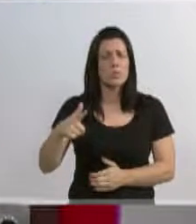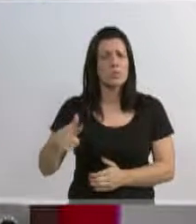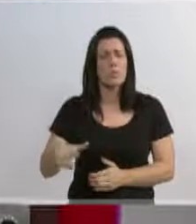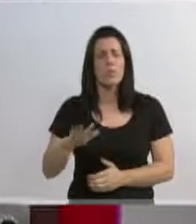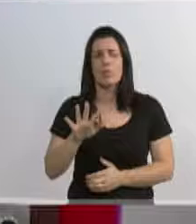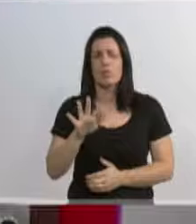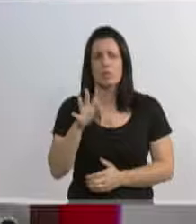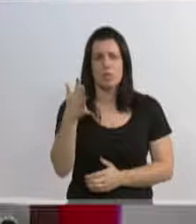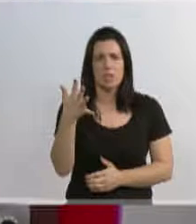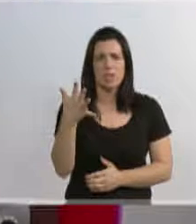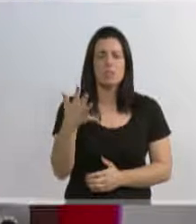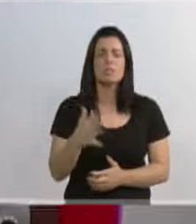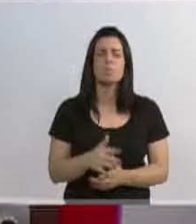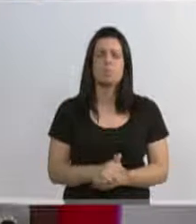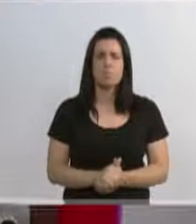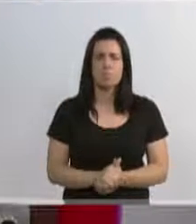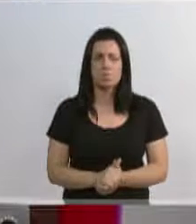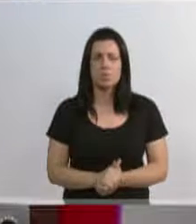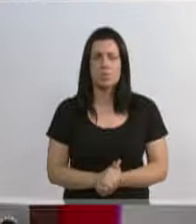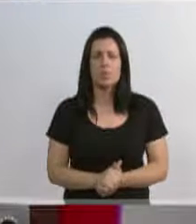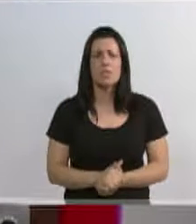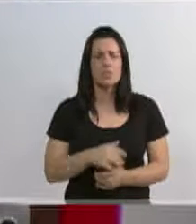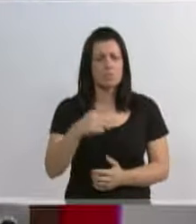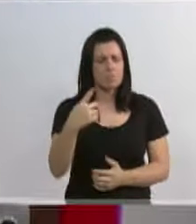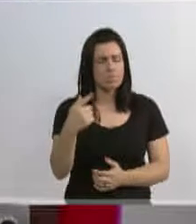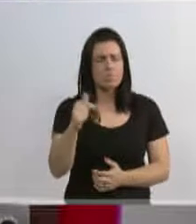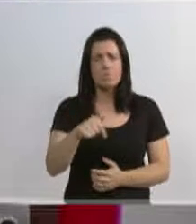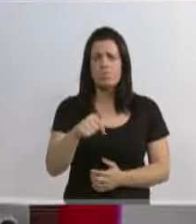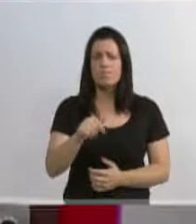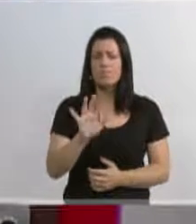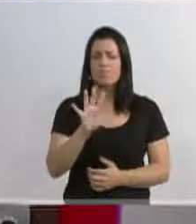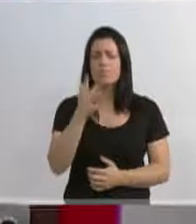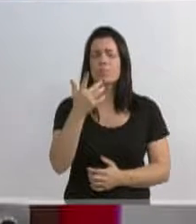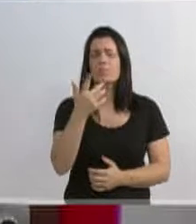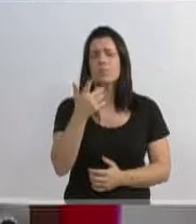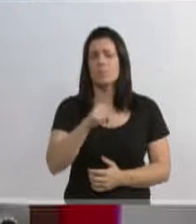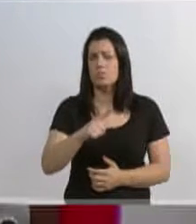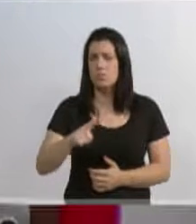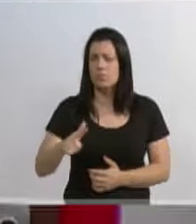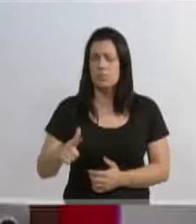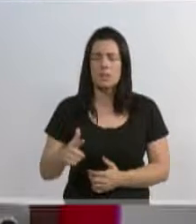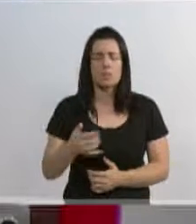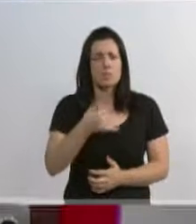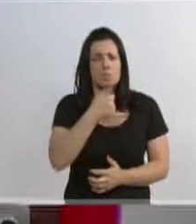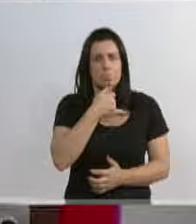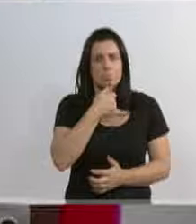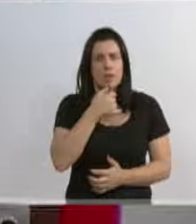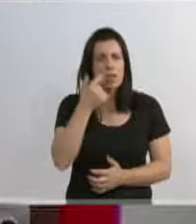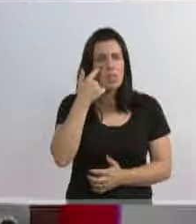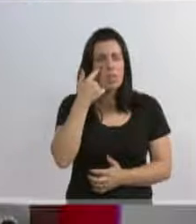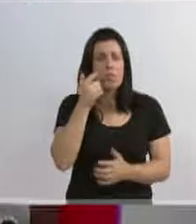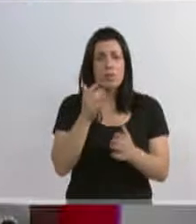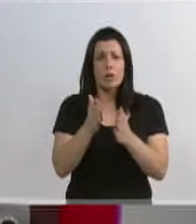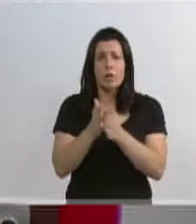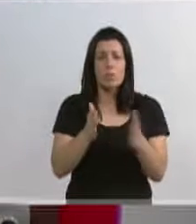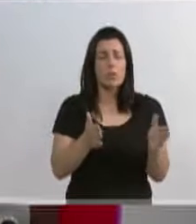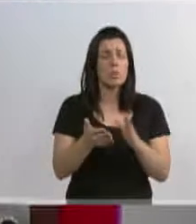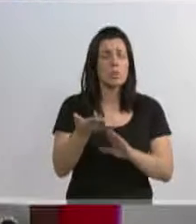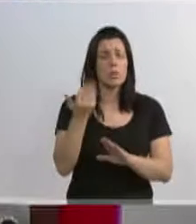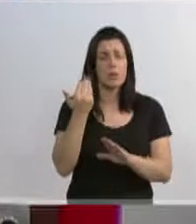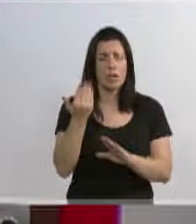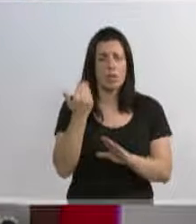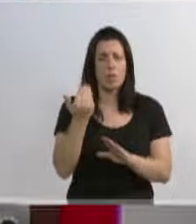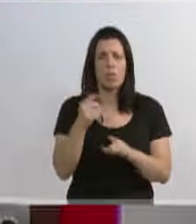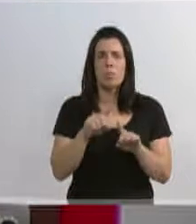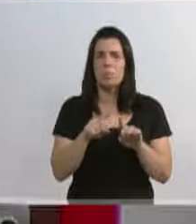isso, né, de forma constante tem ocorrido isso nesta casa, e a gente tem lamentado, o que a gente não via na legislatura anterior e que